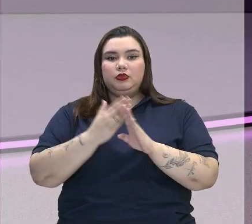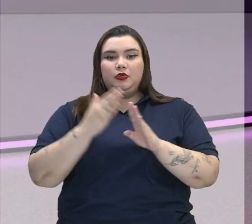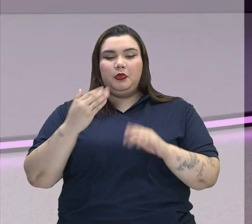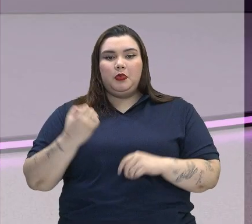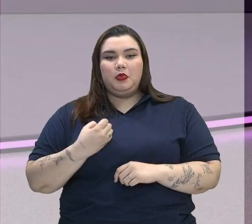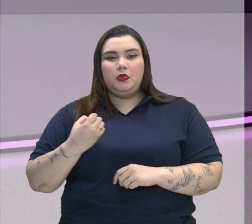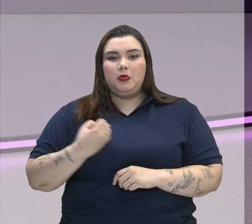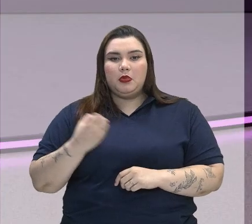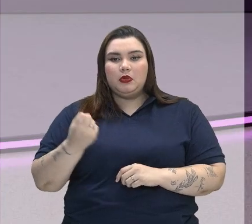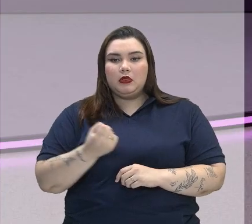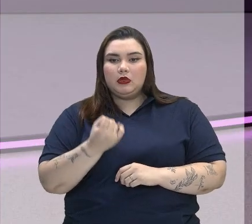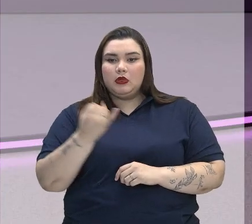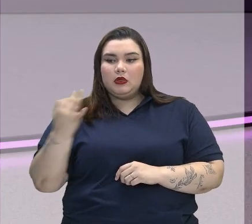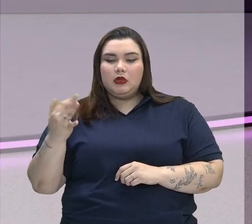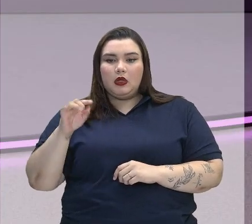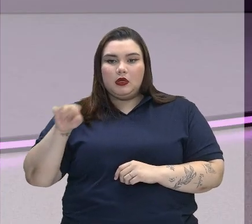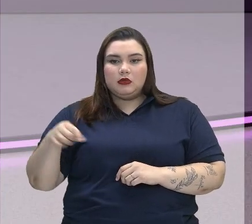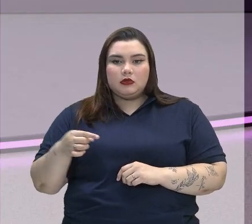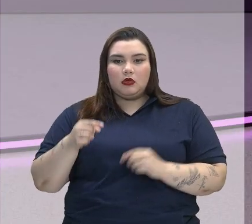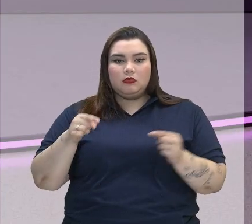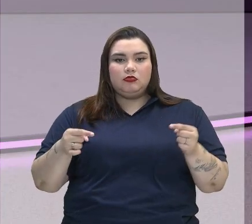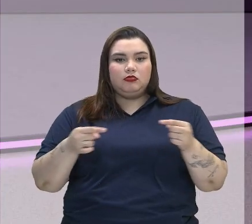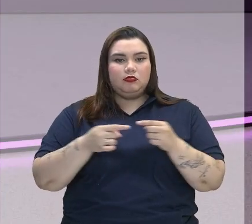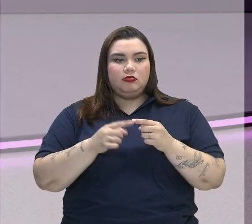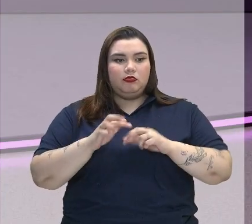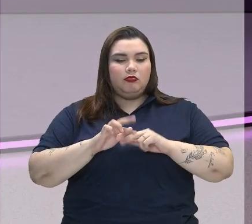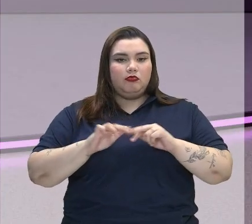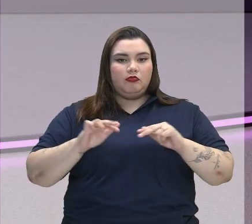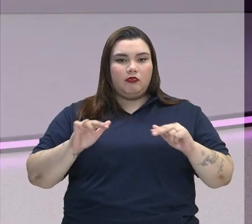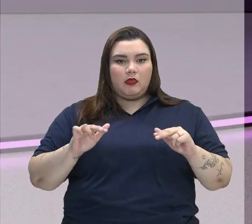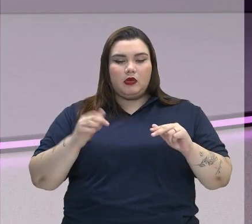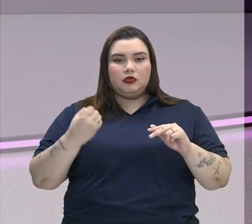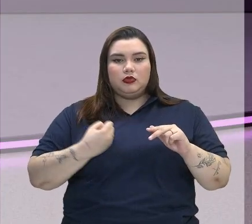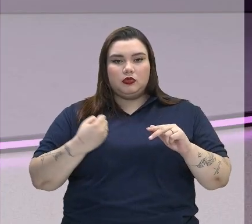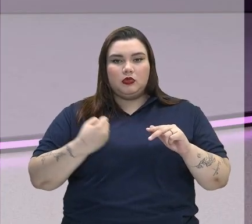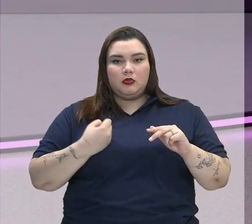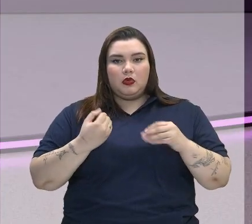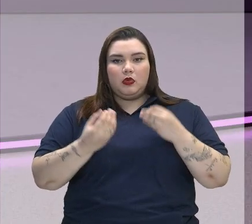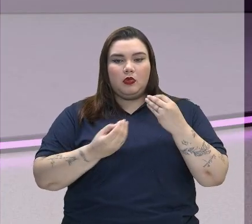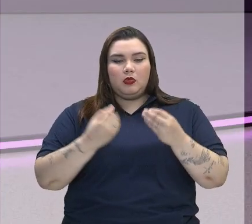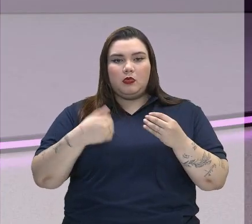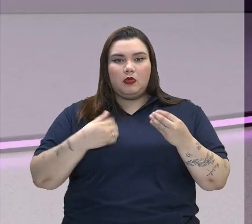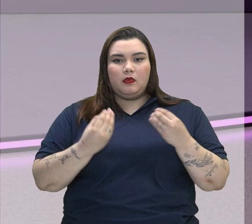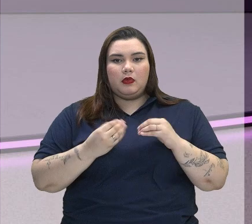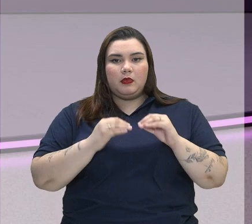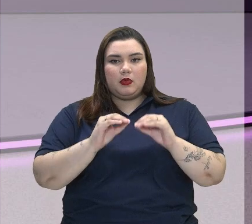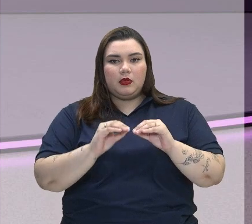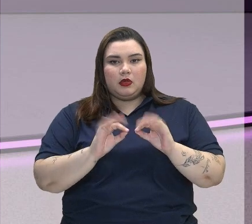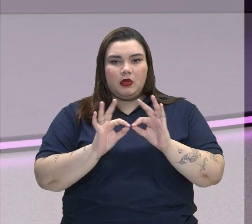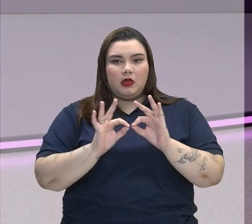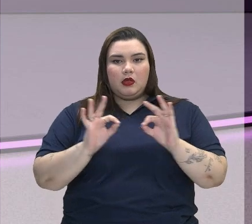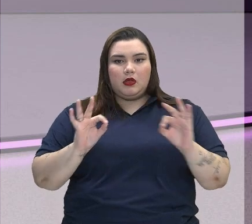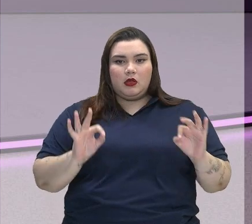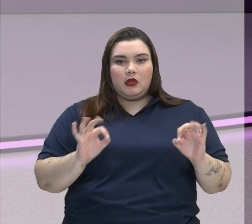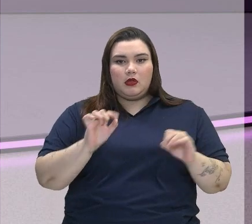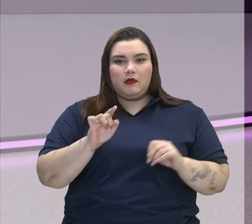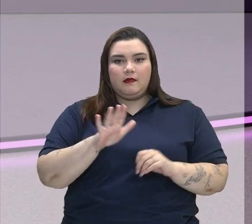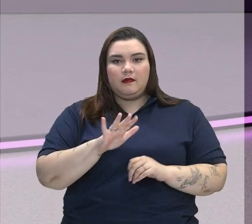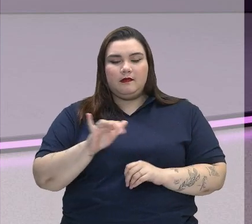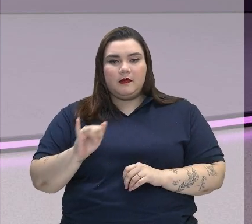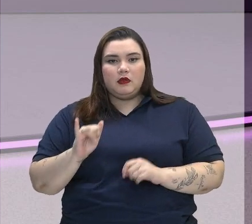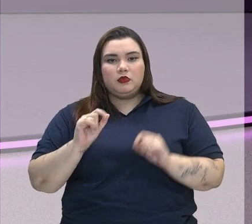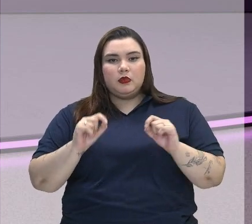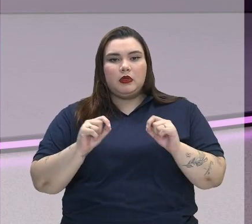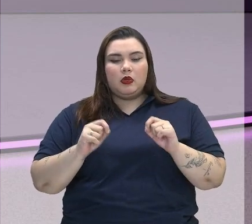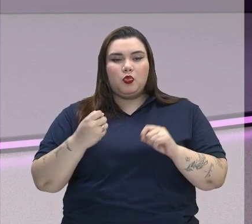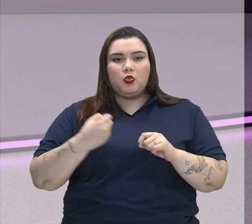decimal, esse número decimal ele tem infinitas casas, professor. Como que eu vou colocar isso na reta numérica? Você vai fazer uma